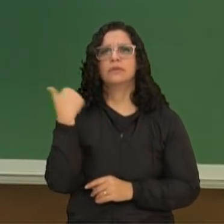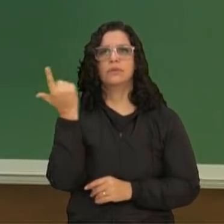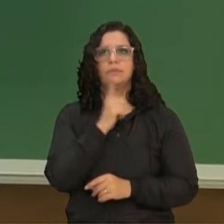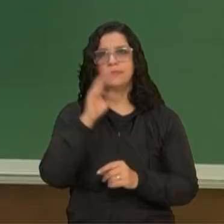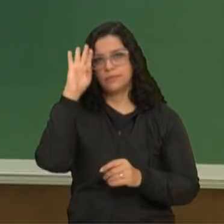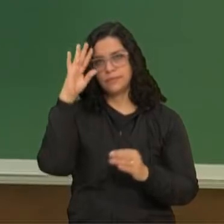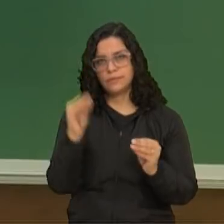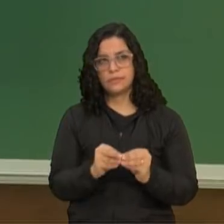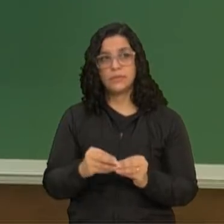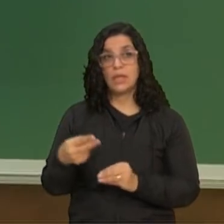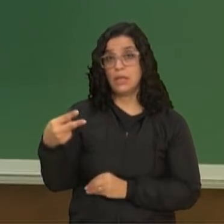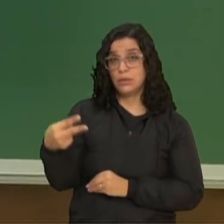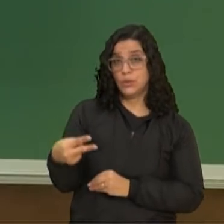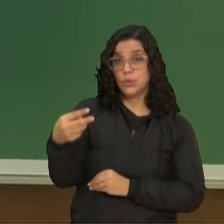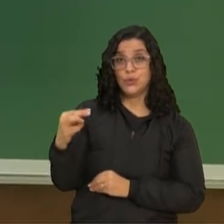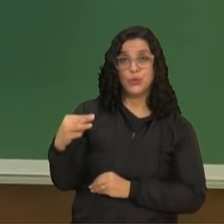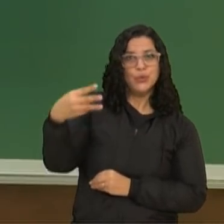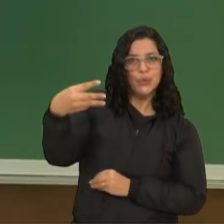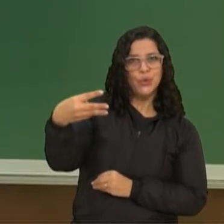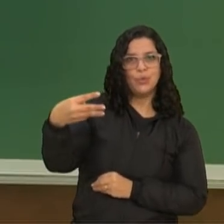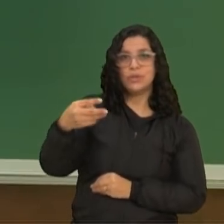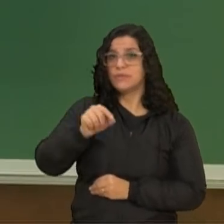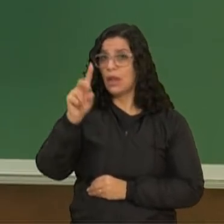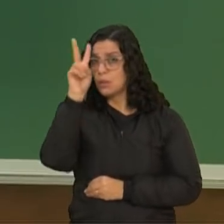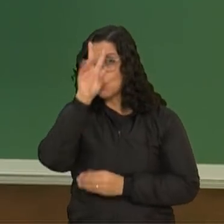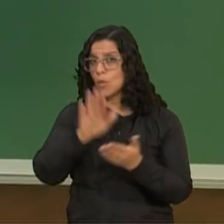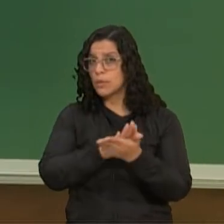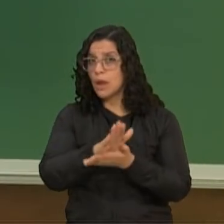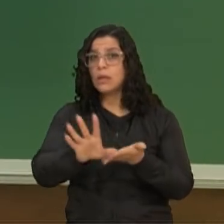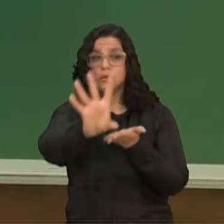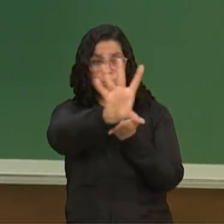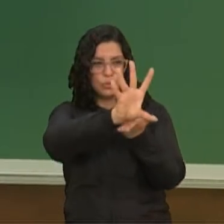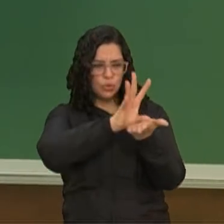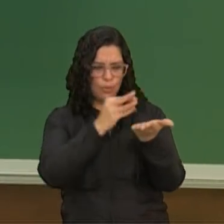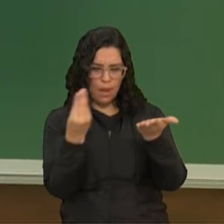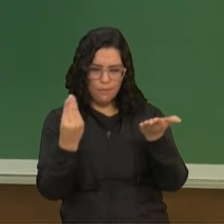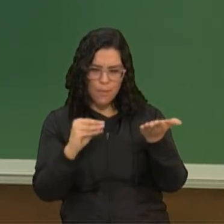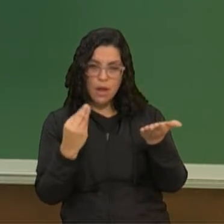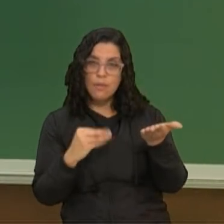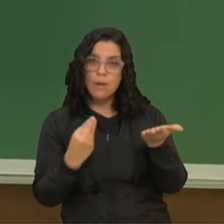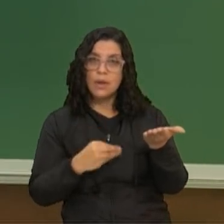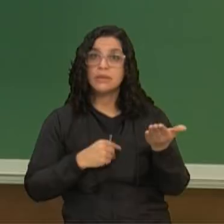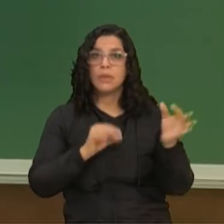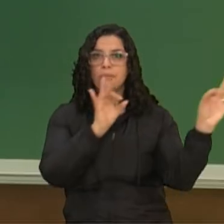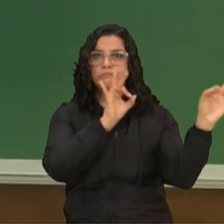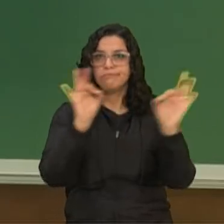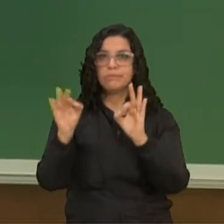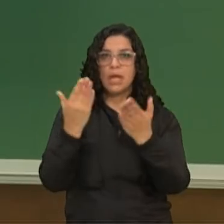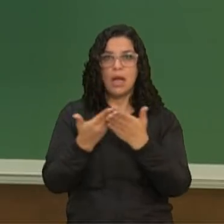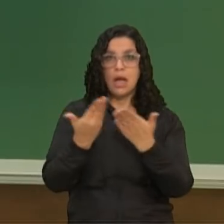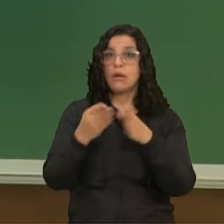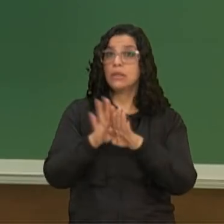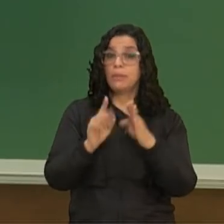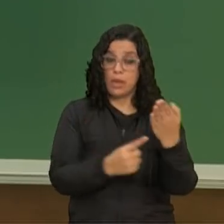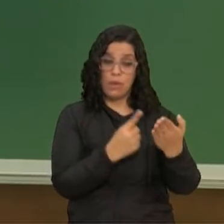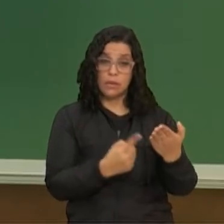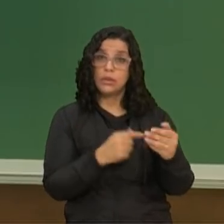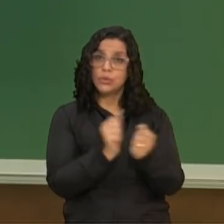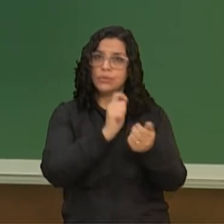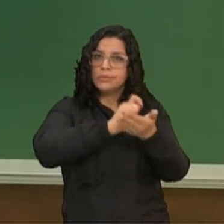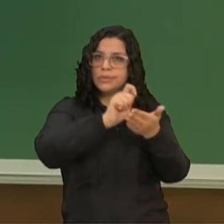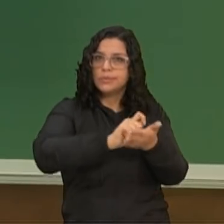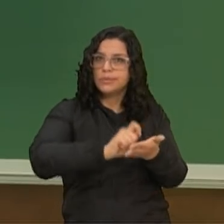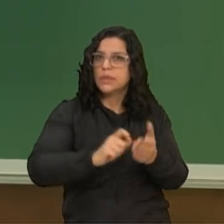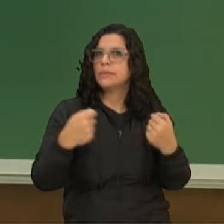definirem. Esses dois aqui, quem não lembra, copia do lado ali. Sempre que a gente está assistindo a aula, é bom estar com o caderno do lado.